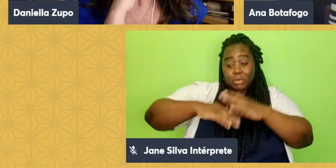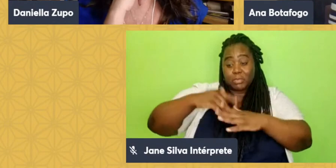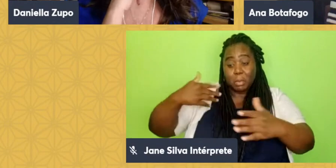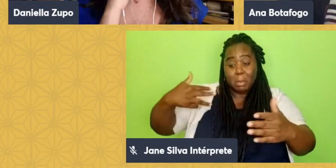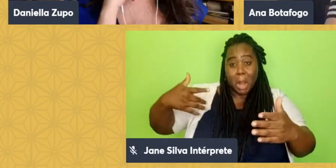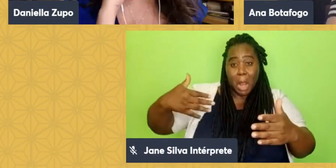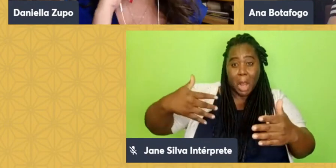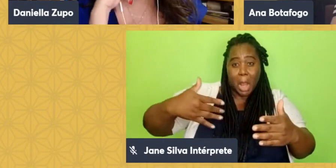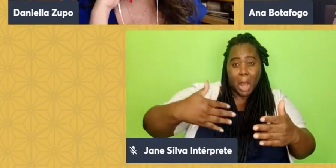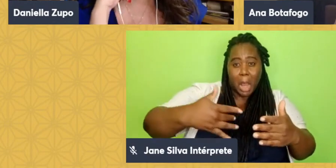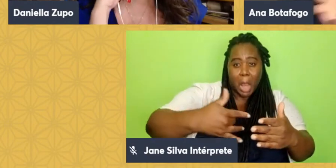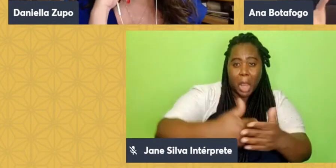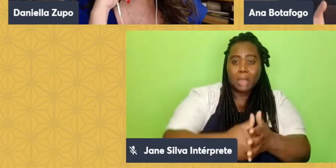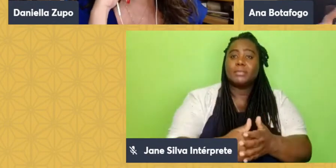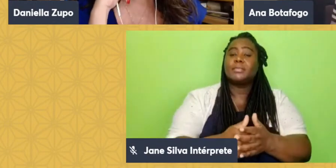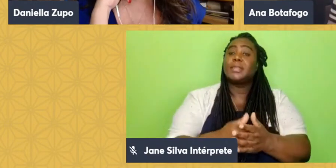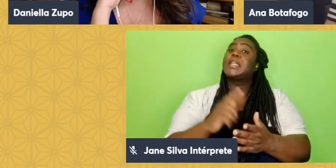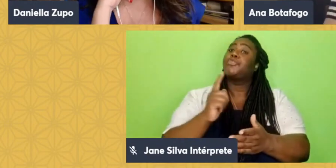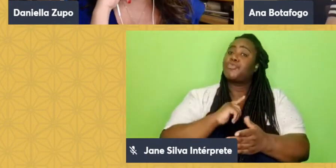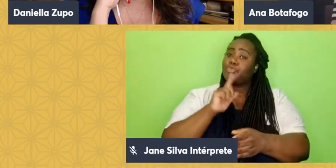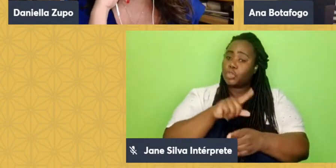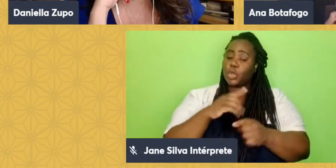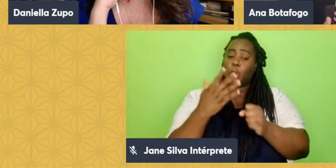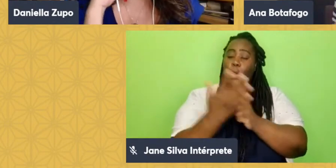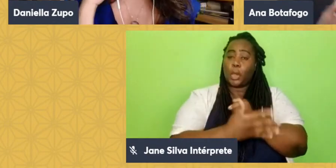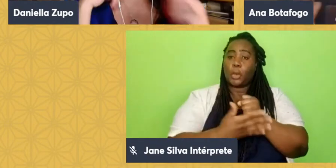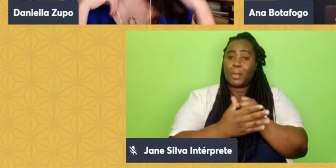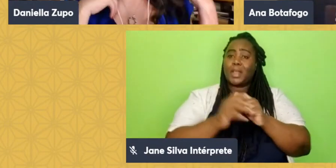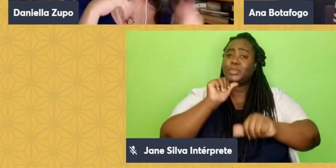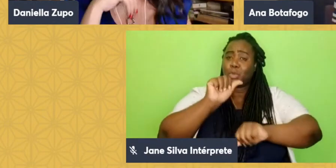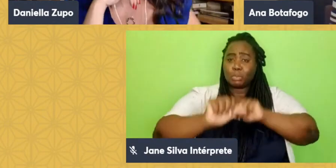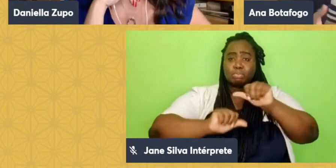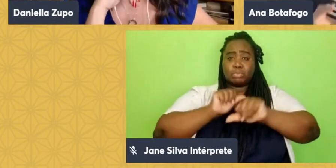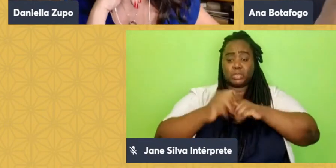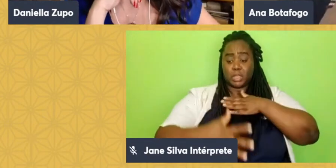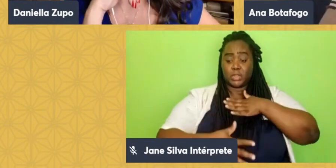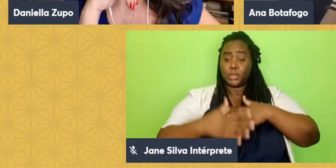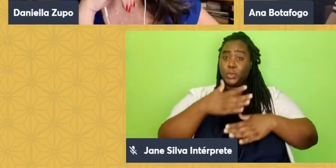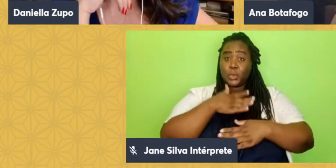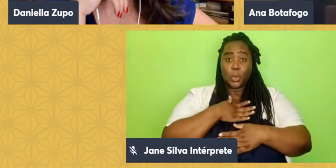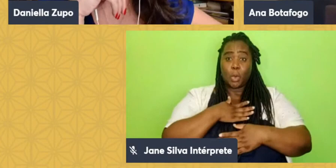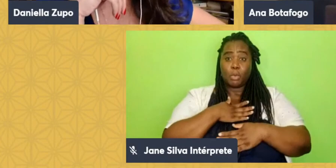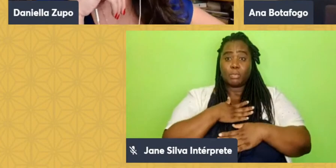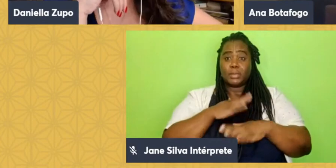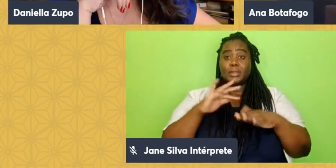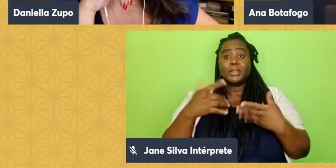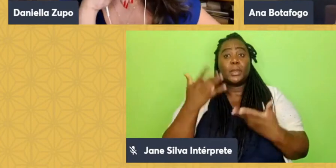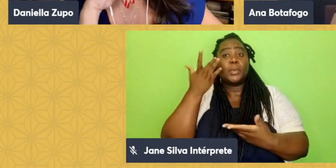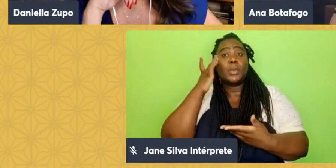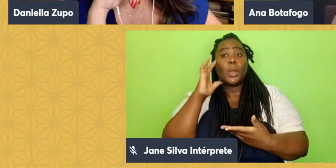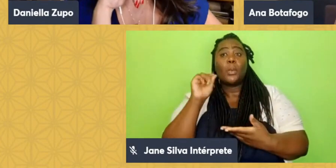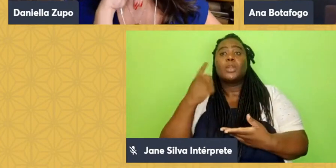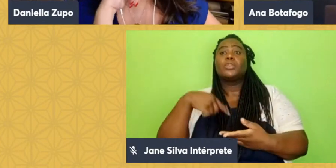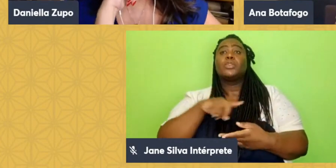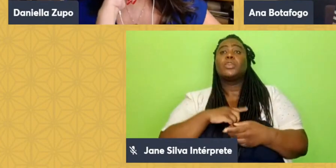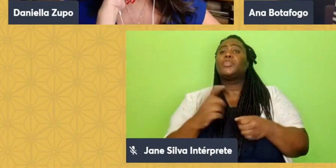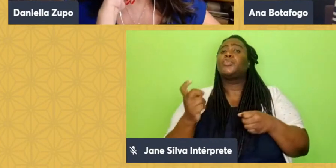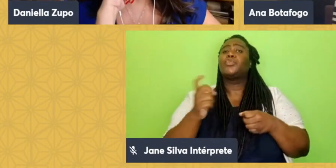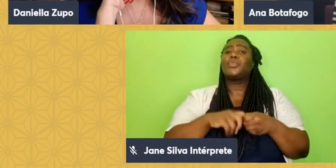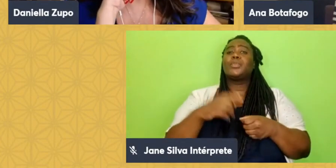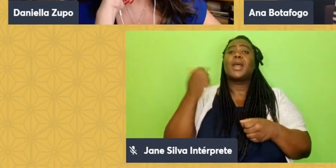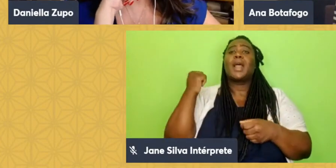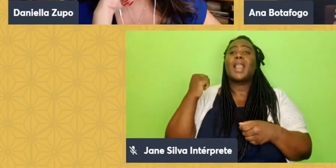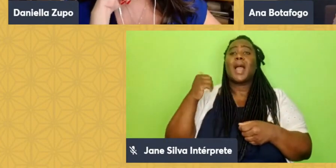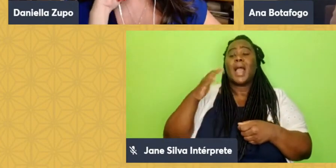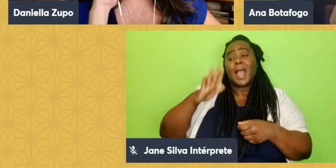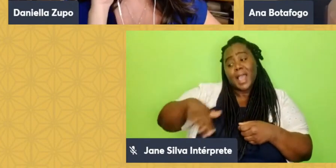sendo pautada por mudanças no meu corpo Então eu acho que a gente pode voltar lá primeiro